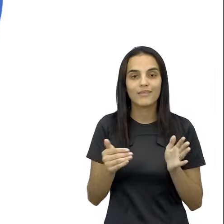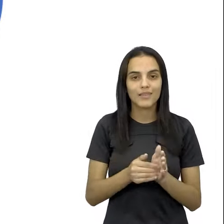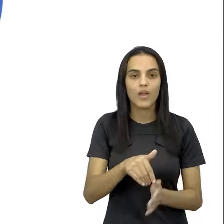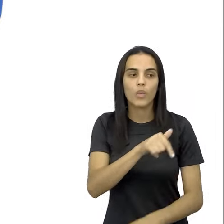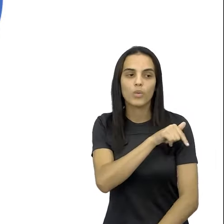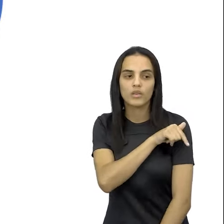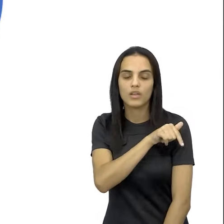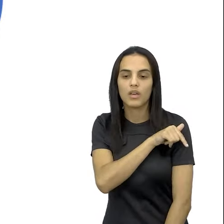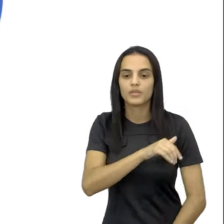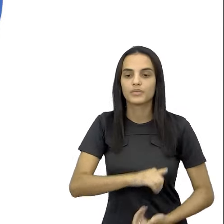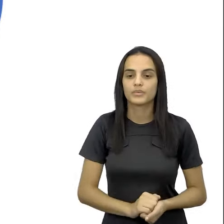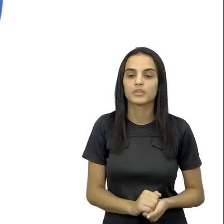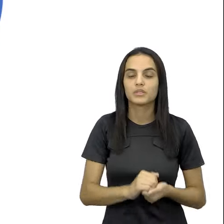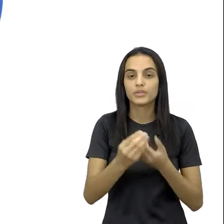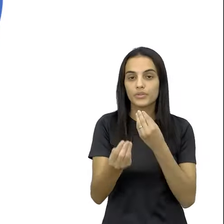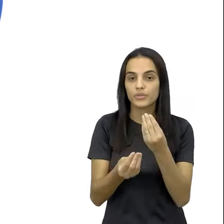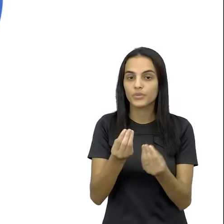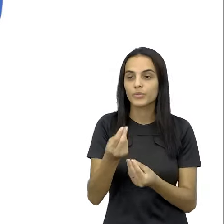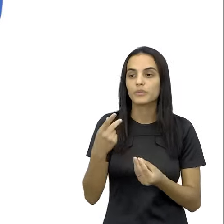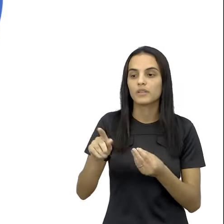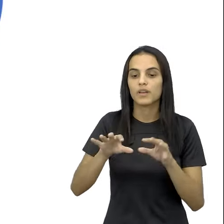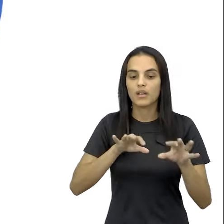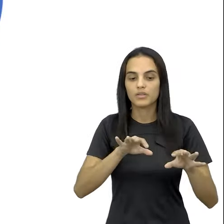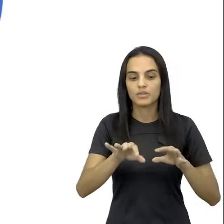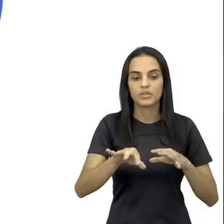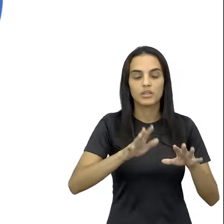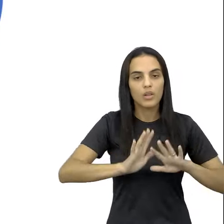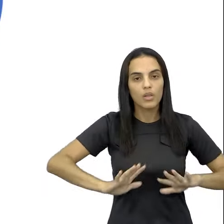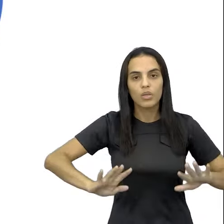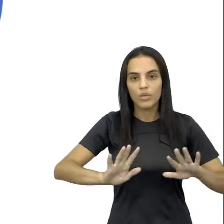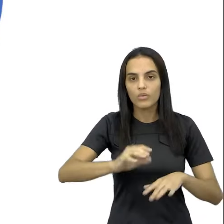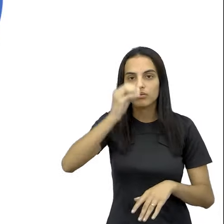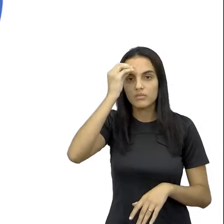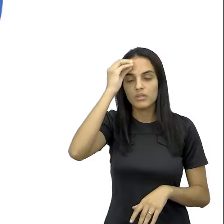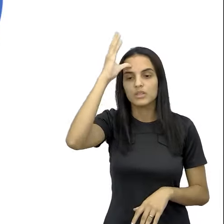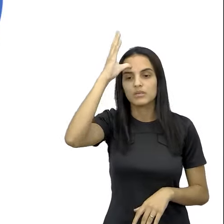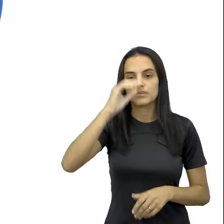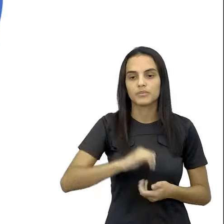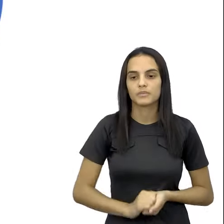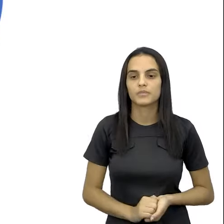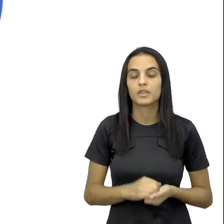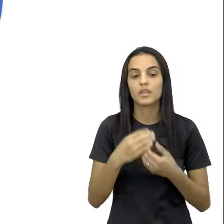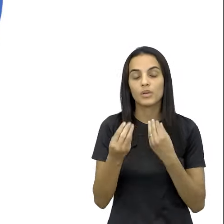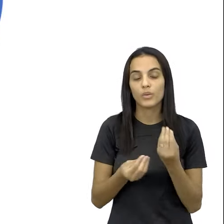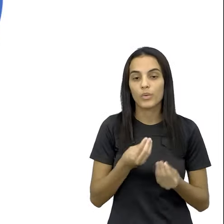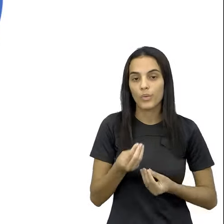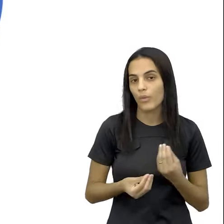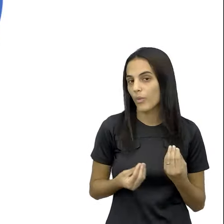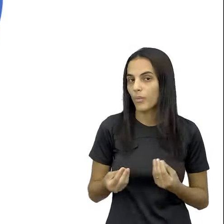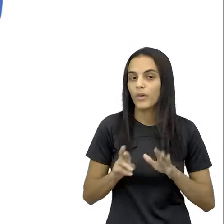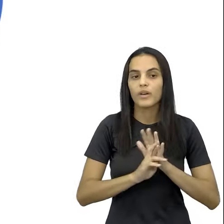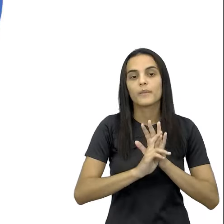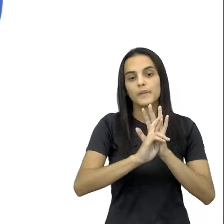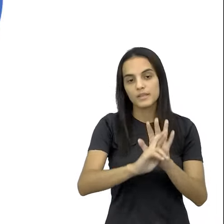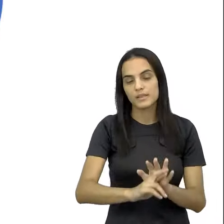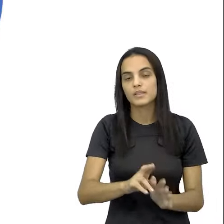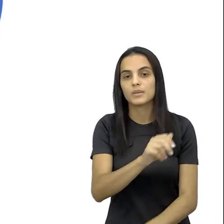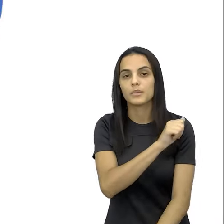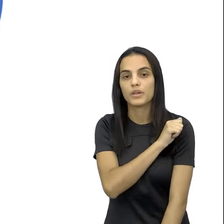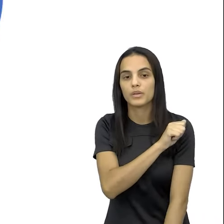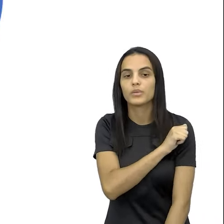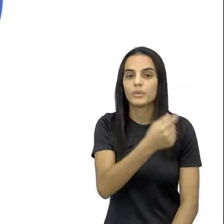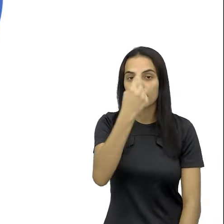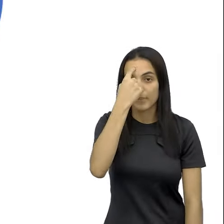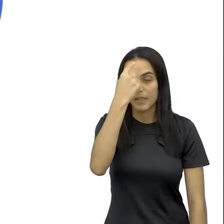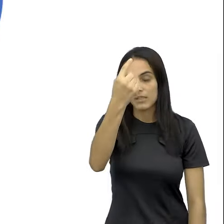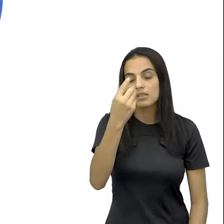7º ano, de como que ele vai articular todo o conhecimento e como que isso vai estar representado para o estudante,